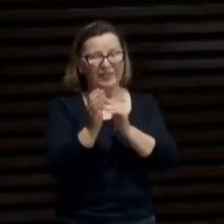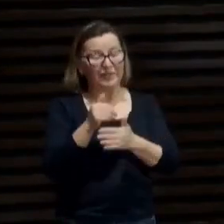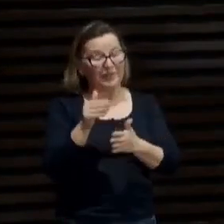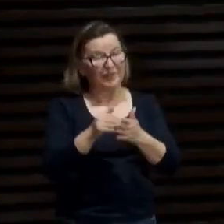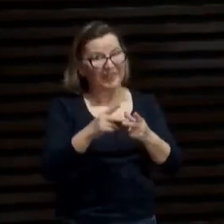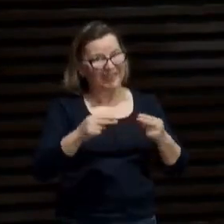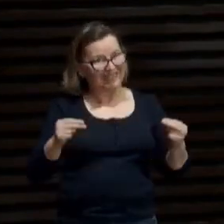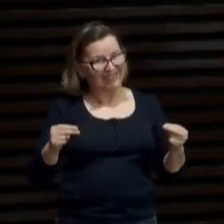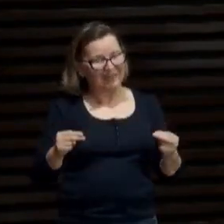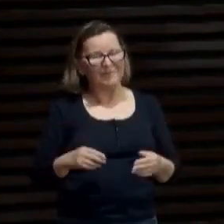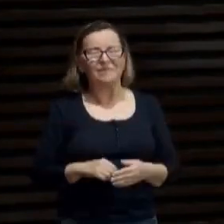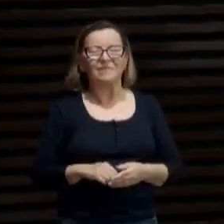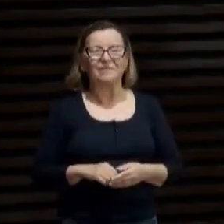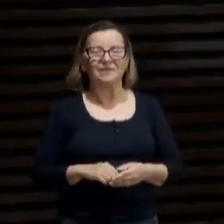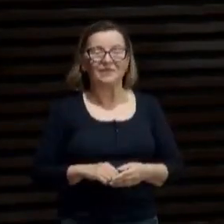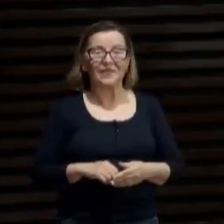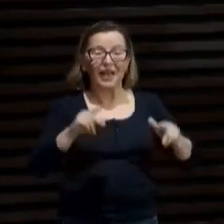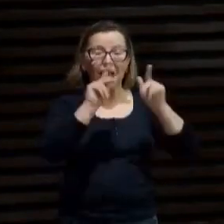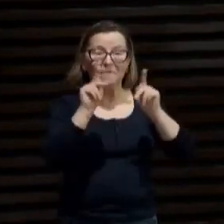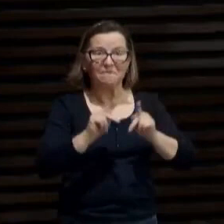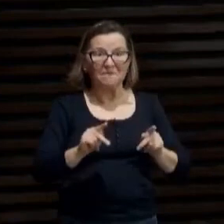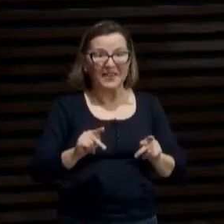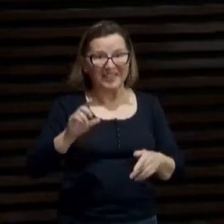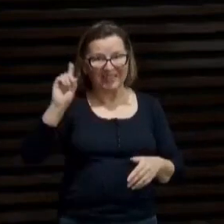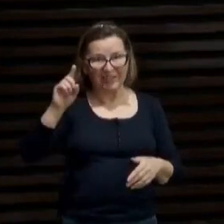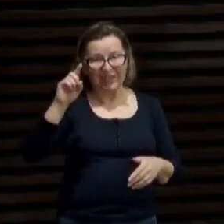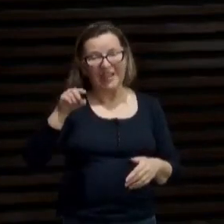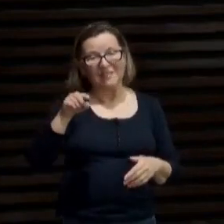Sabe o que é a paz de Deus, meus amados? É você crer nisso aqui.